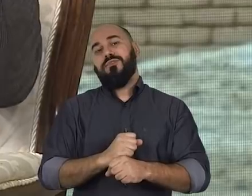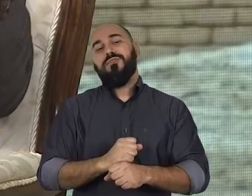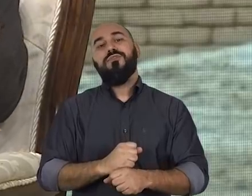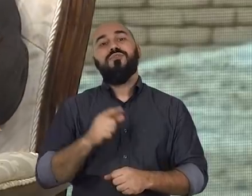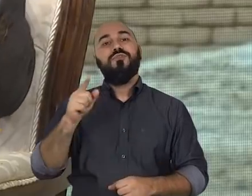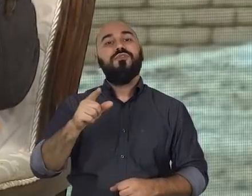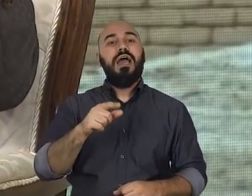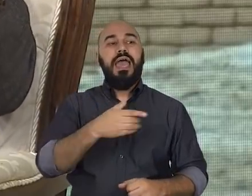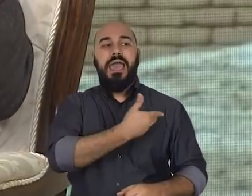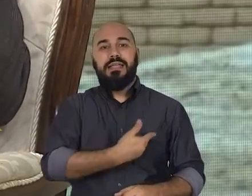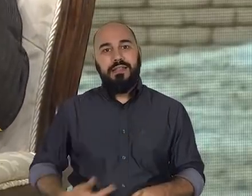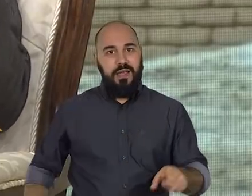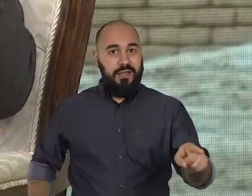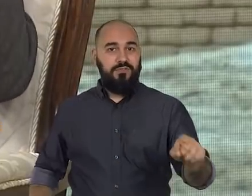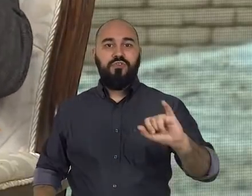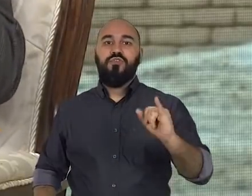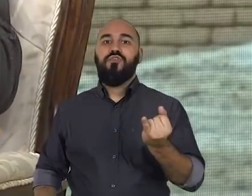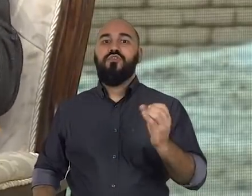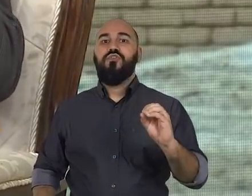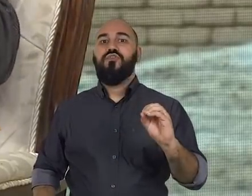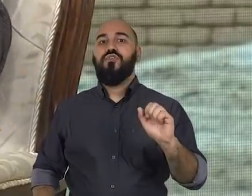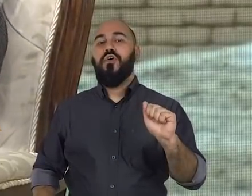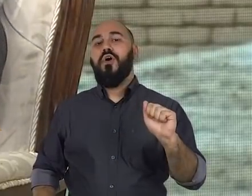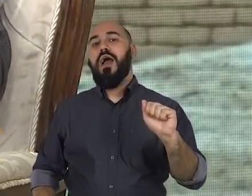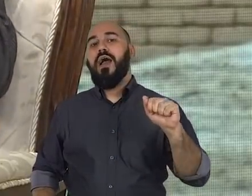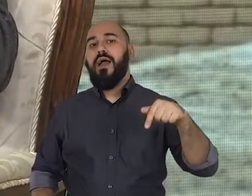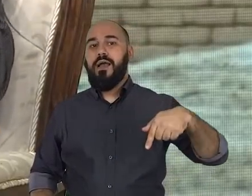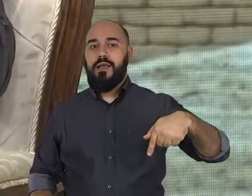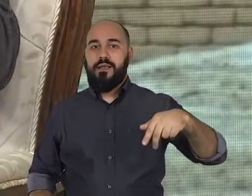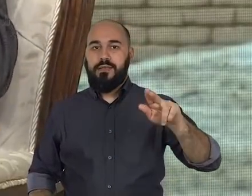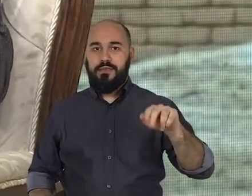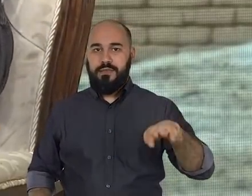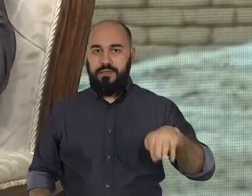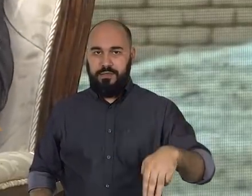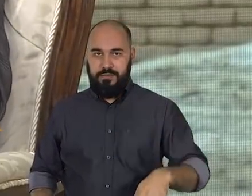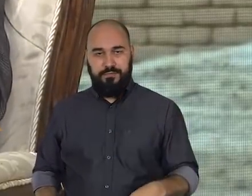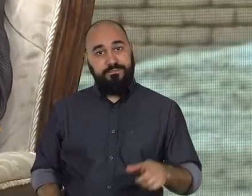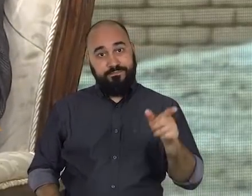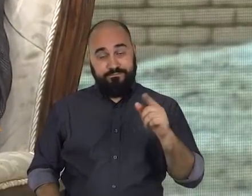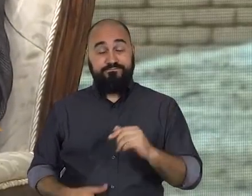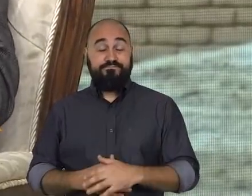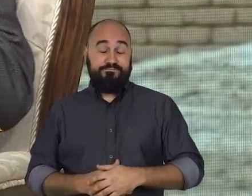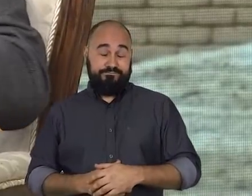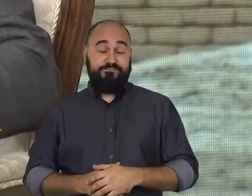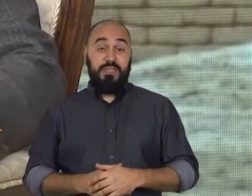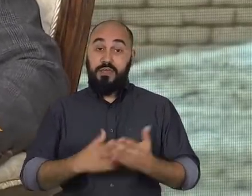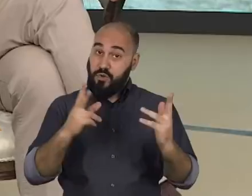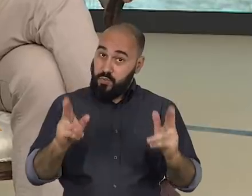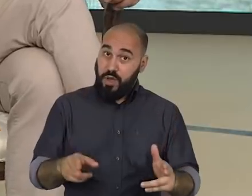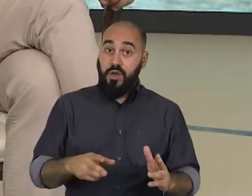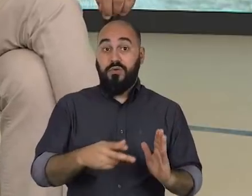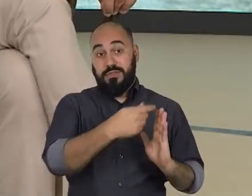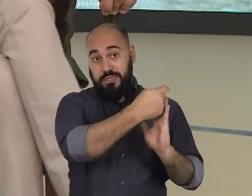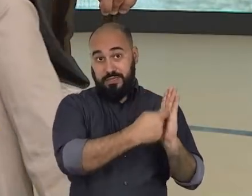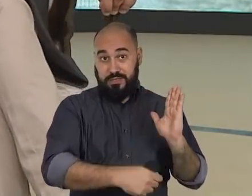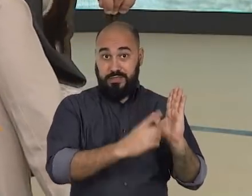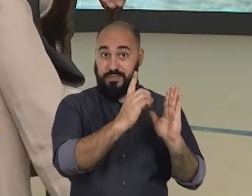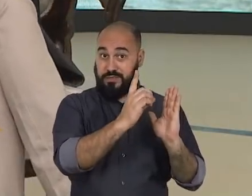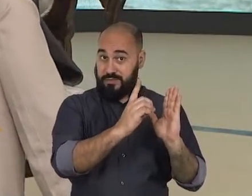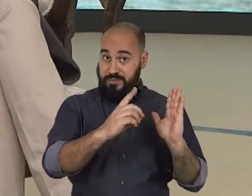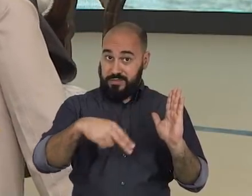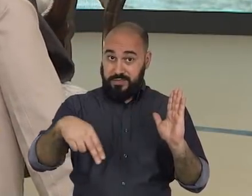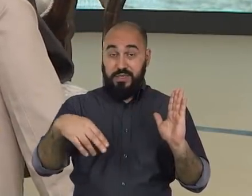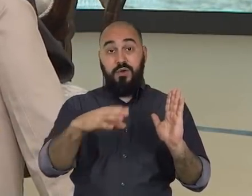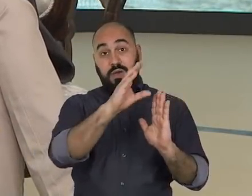de Jeoaquim, rei de Judá, conforme a informação de Daniel, capítulo 1, versículo 1. Mas aí vem a